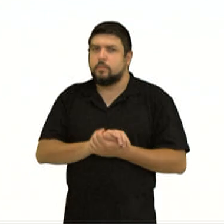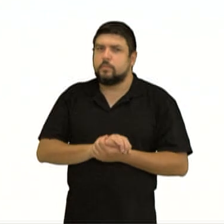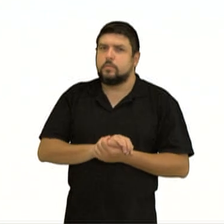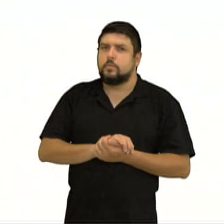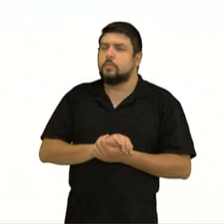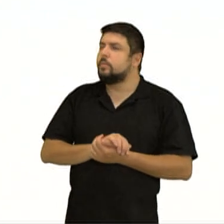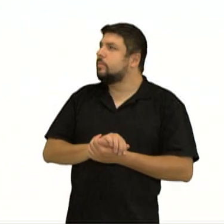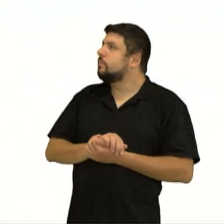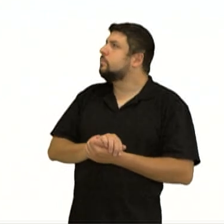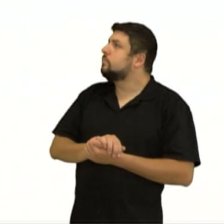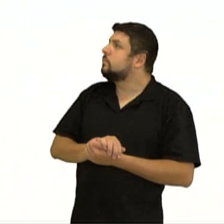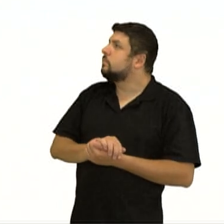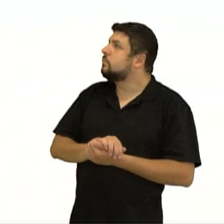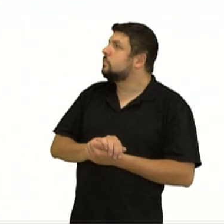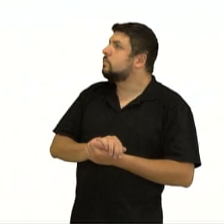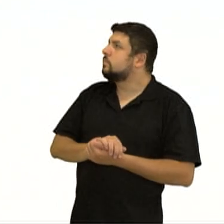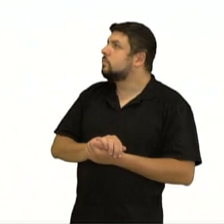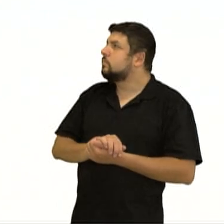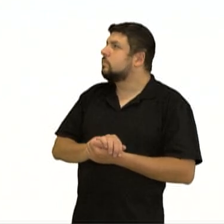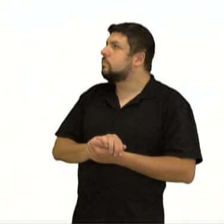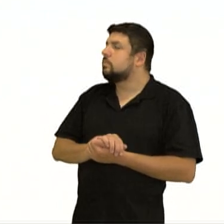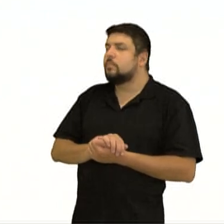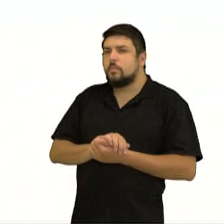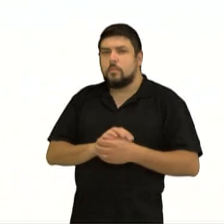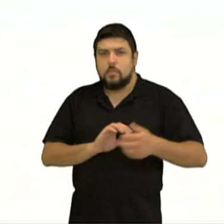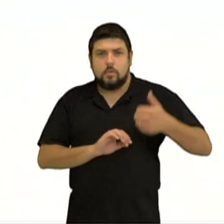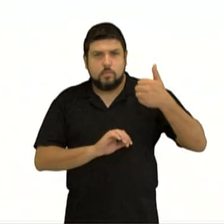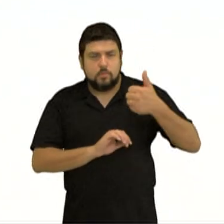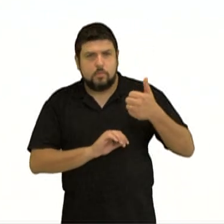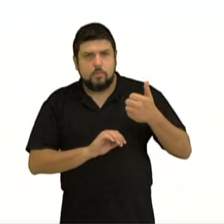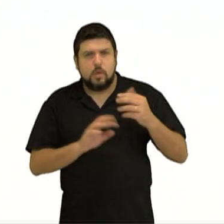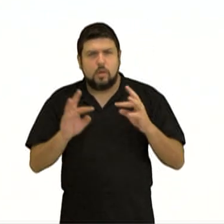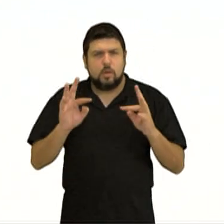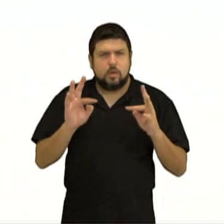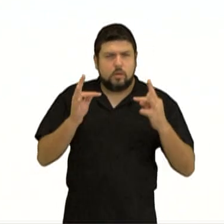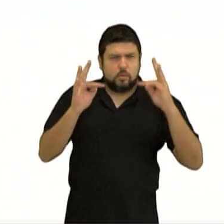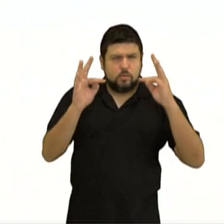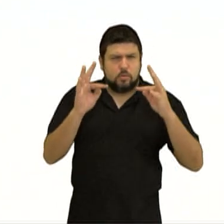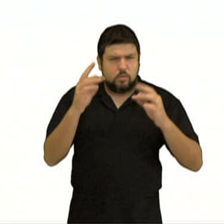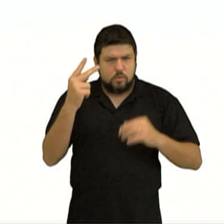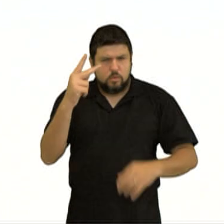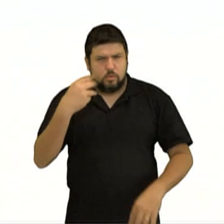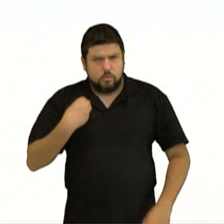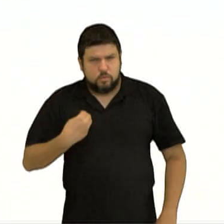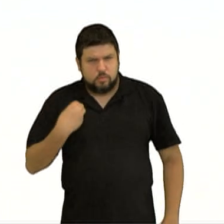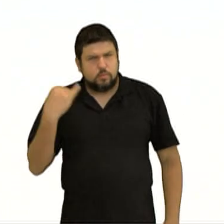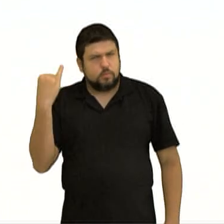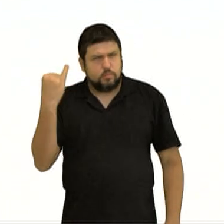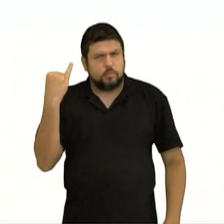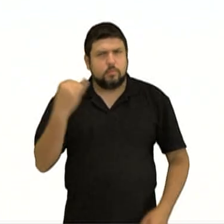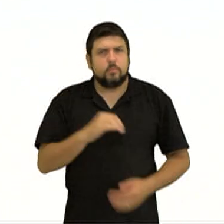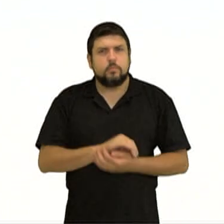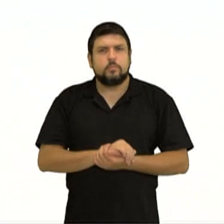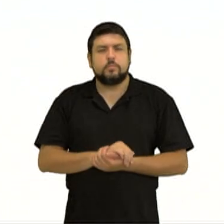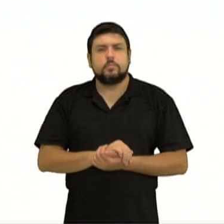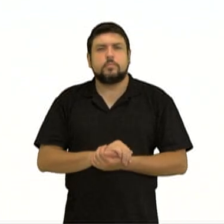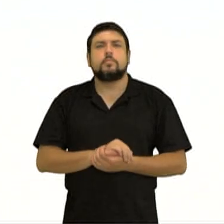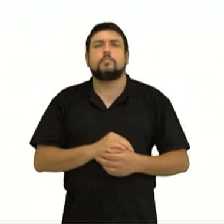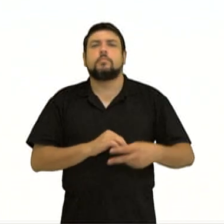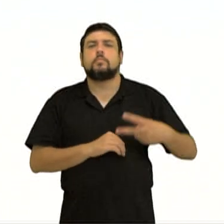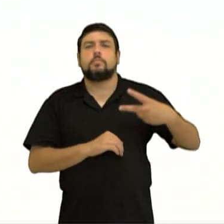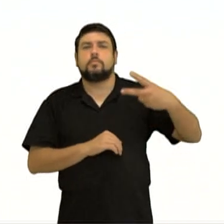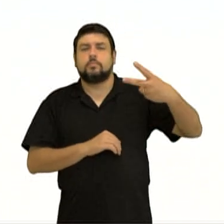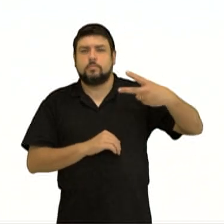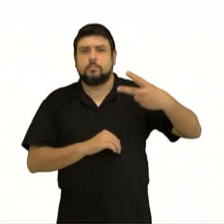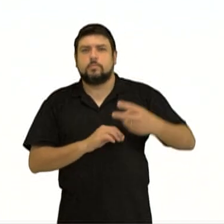Is technology important in your life? A tecnologia é importante em sua vida? Number 2. How often do you shop for